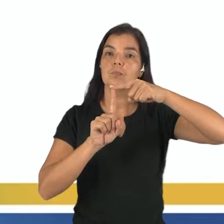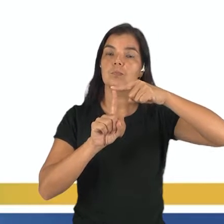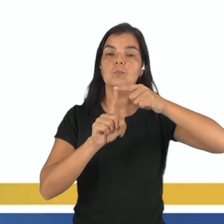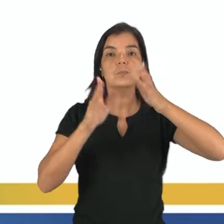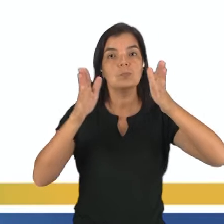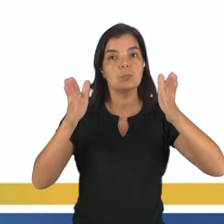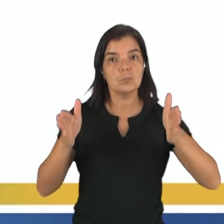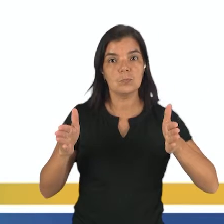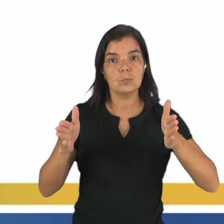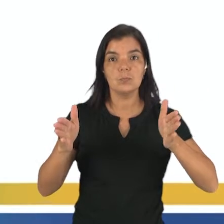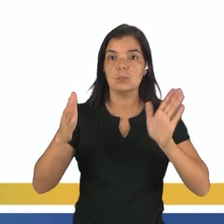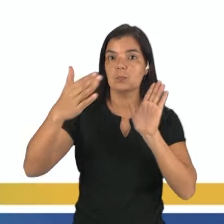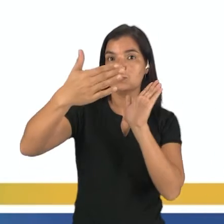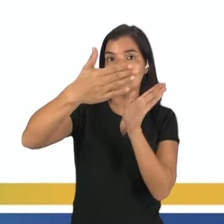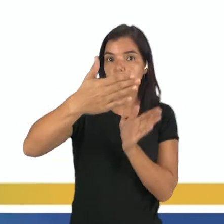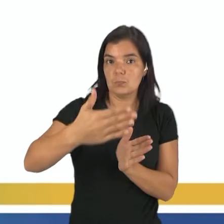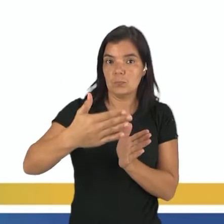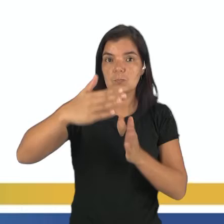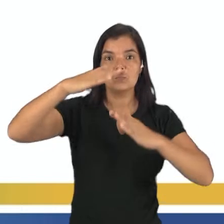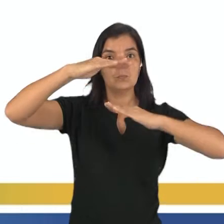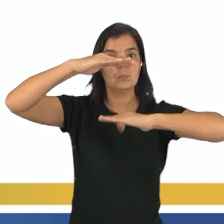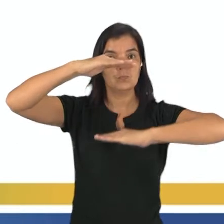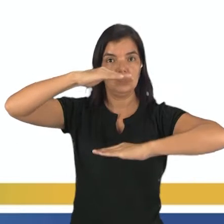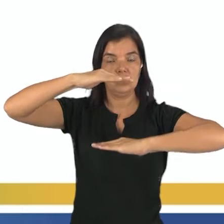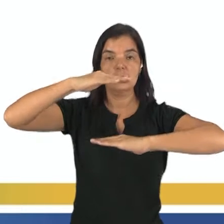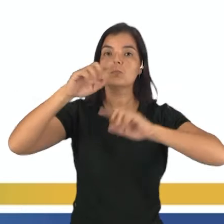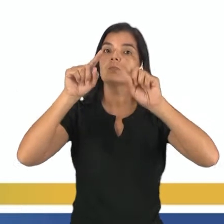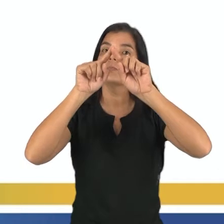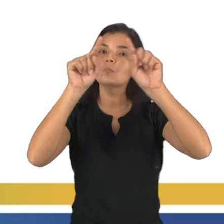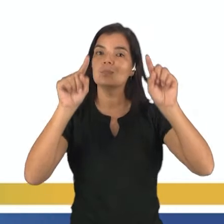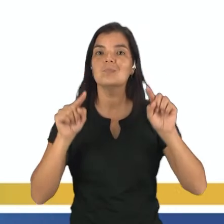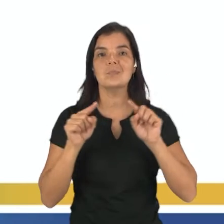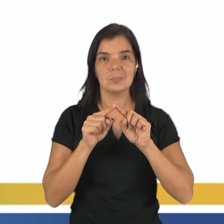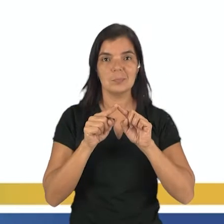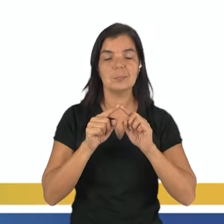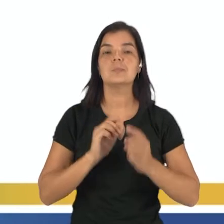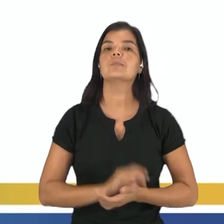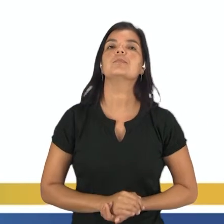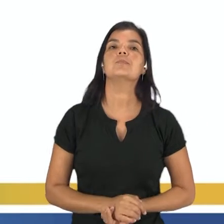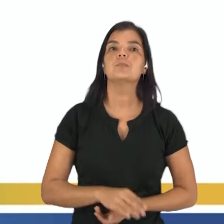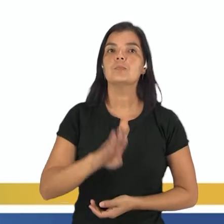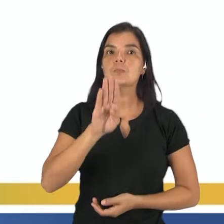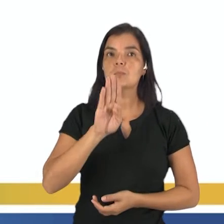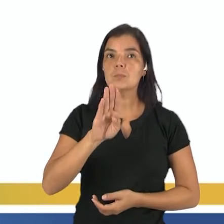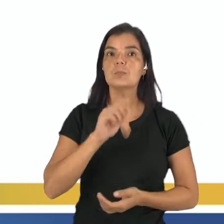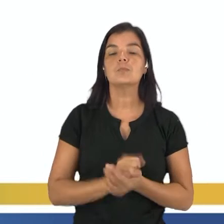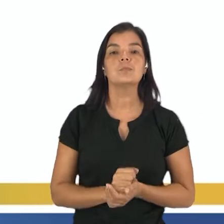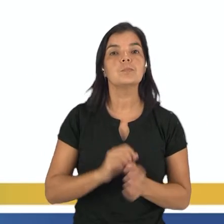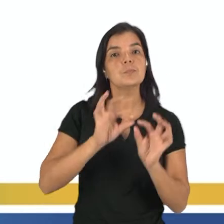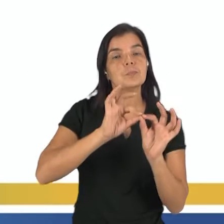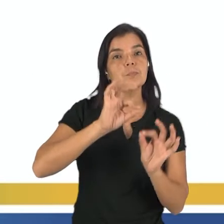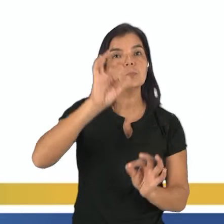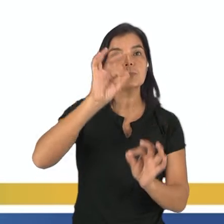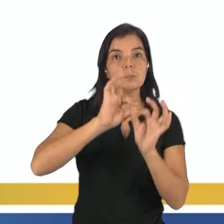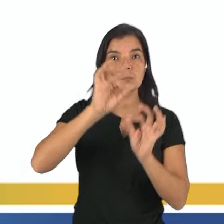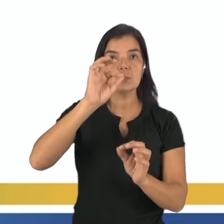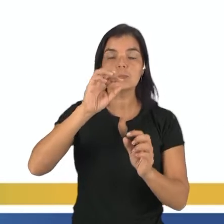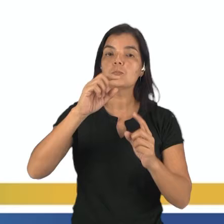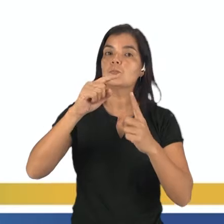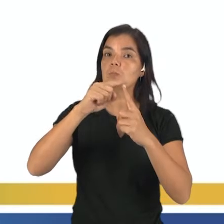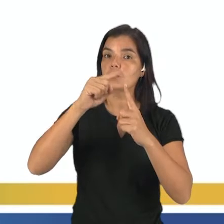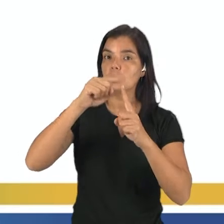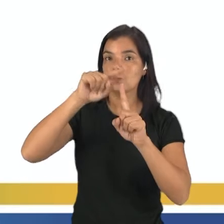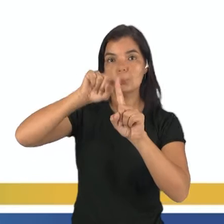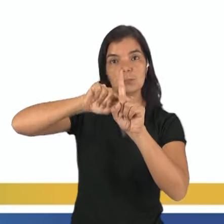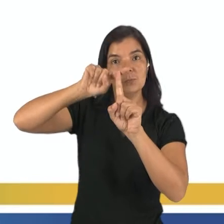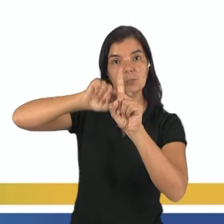cubo, todas as faces são quadradas, ok? Letra B, pessoal. A linha de encontro de